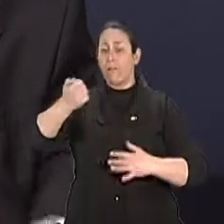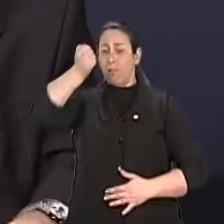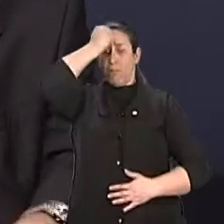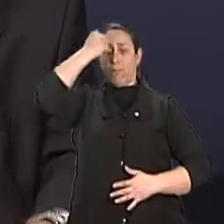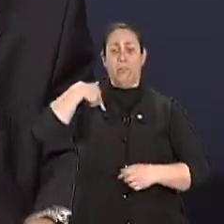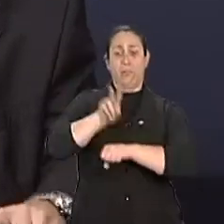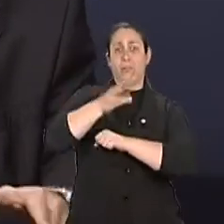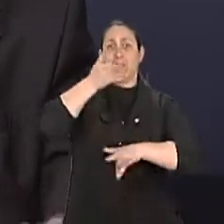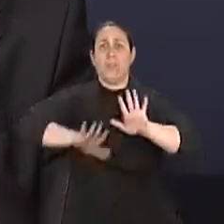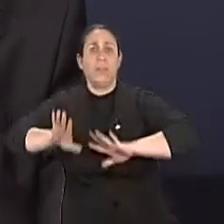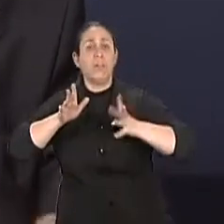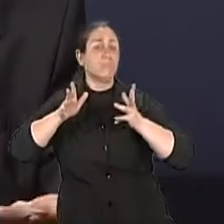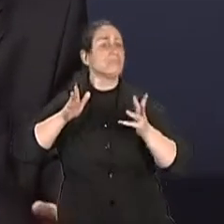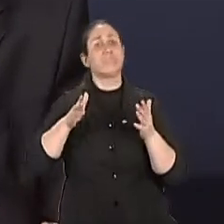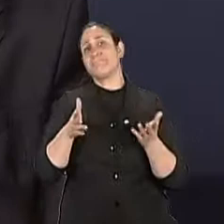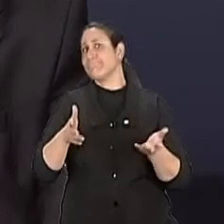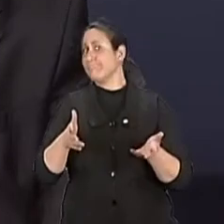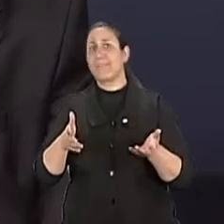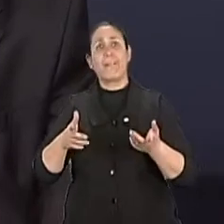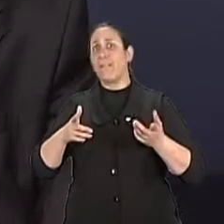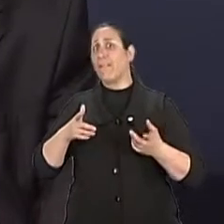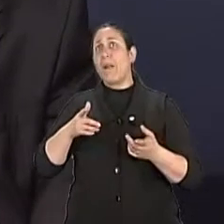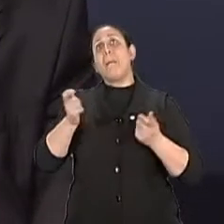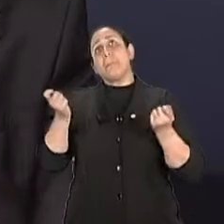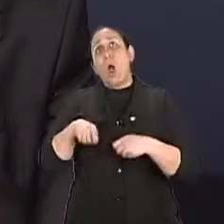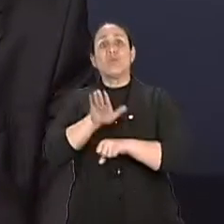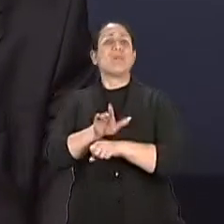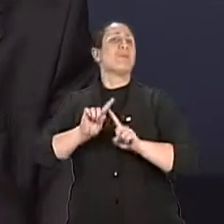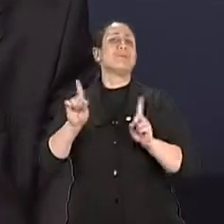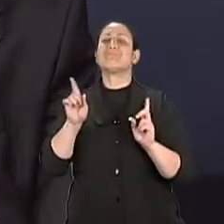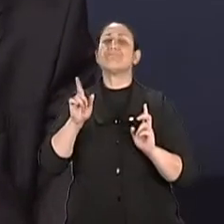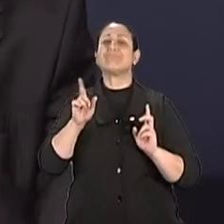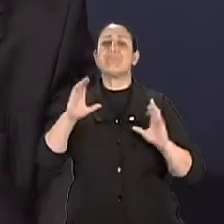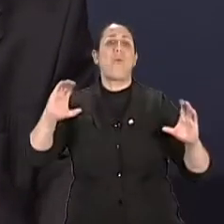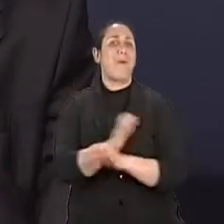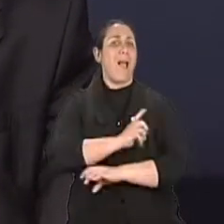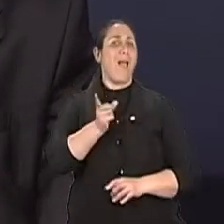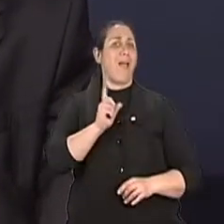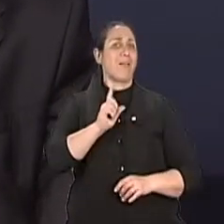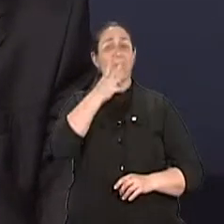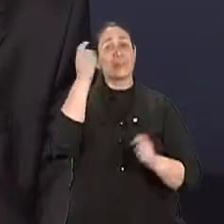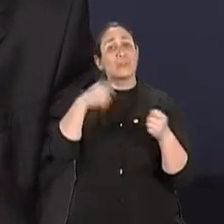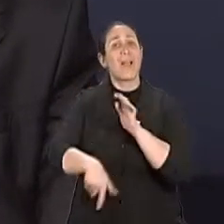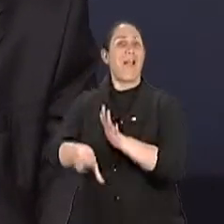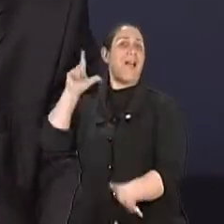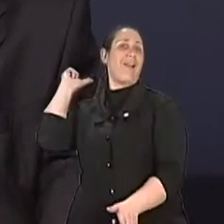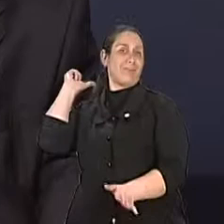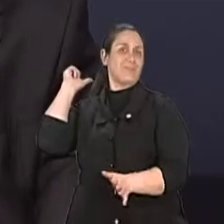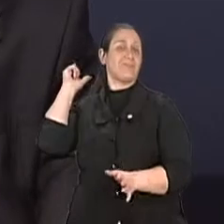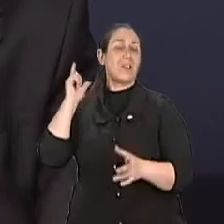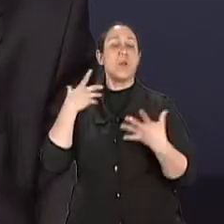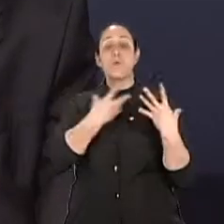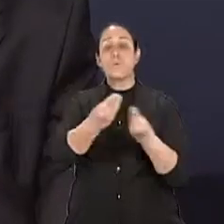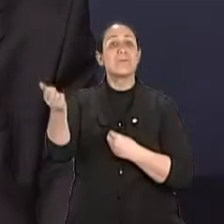campanhas maiores para prevenção até essa faixa etária dos 35 anos e nas mulheres, principalmente, antes